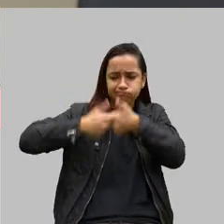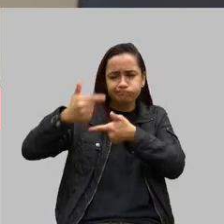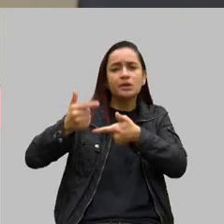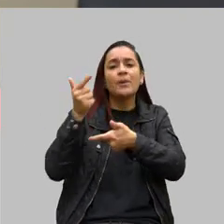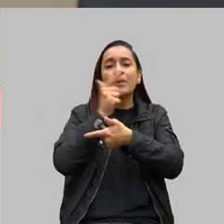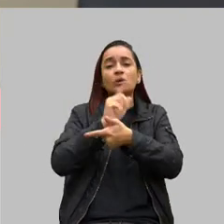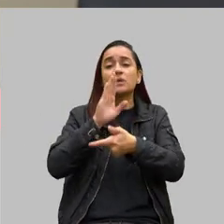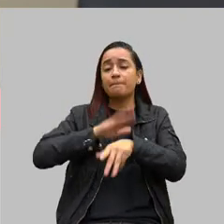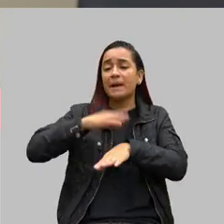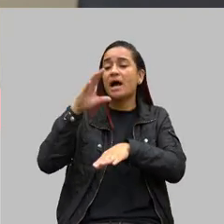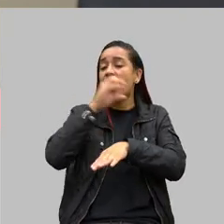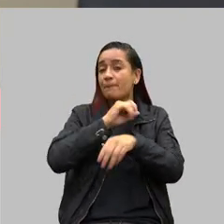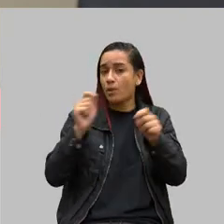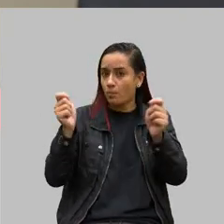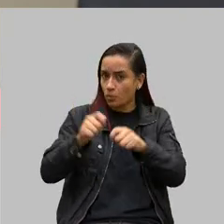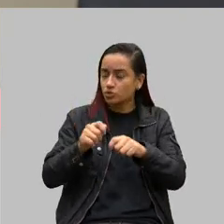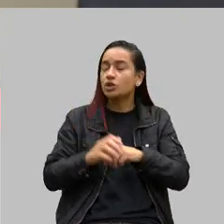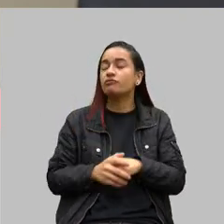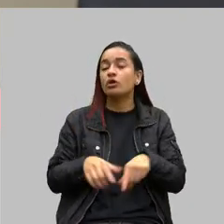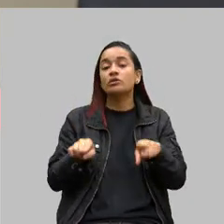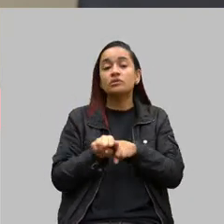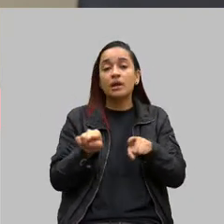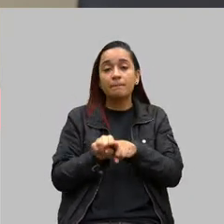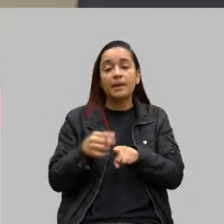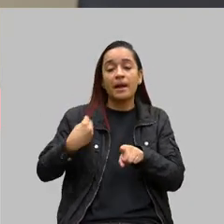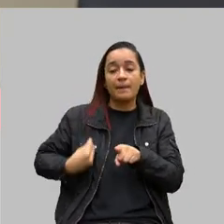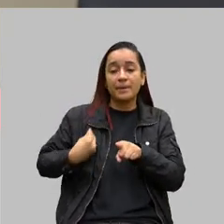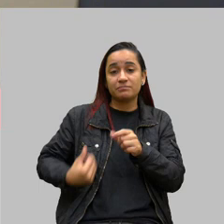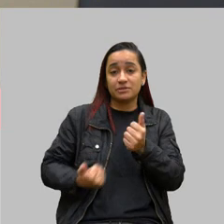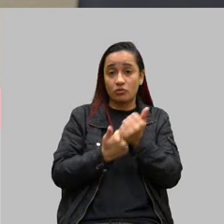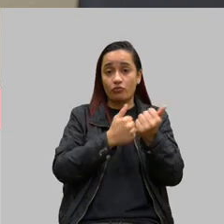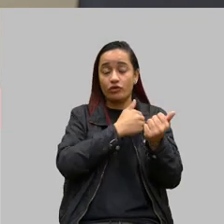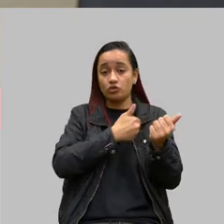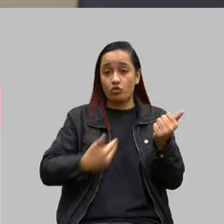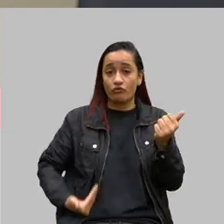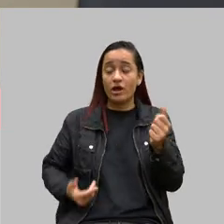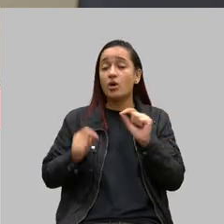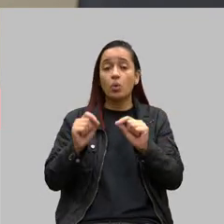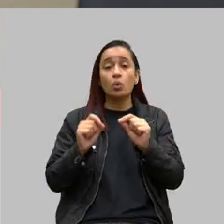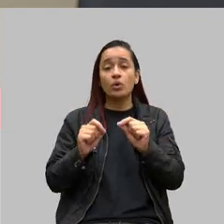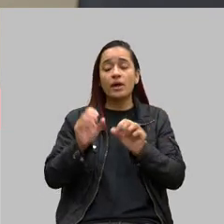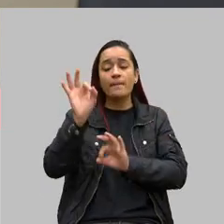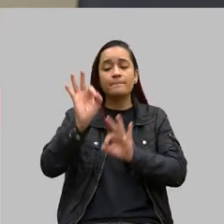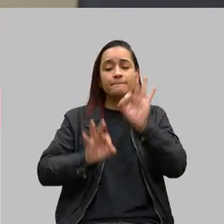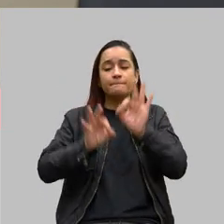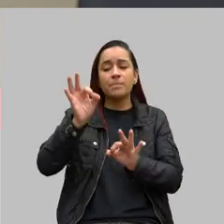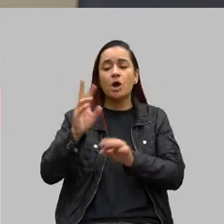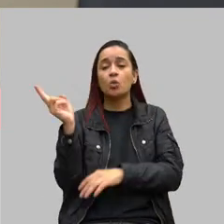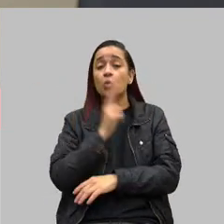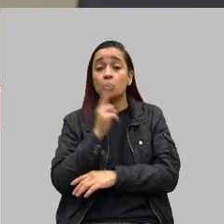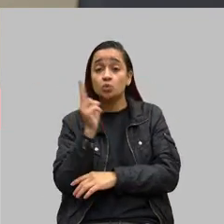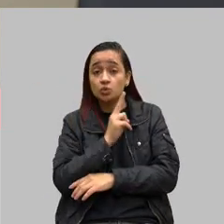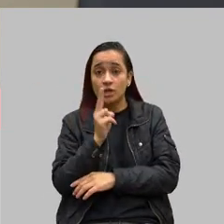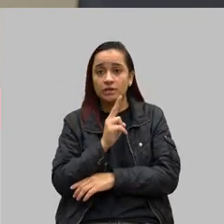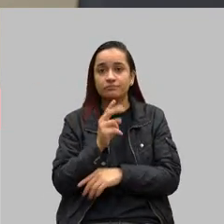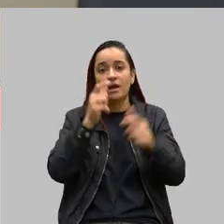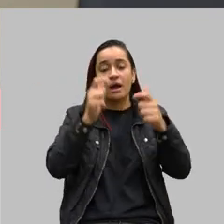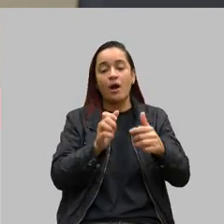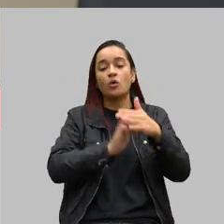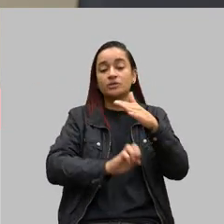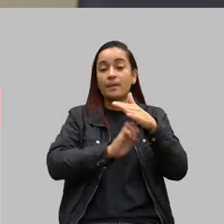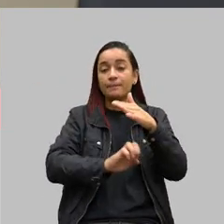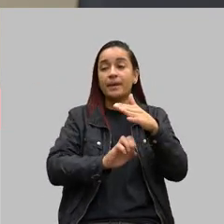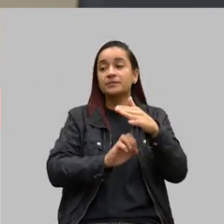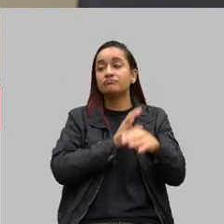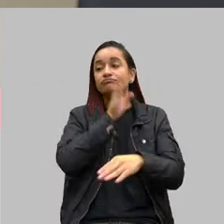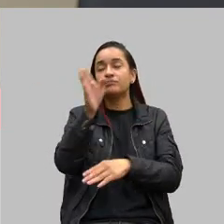traçado inclusive né com a participação do governador doador um plano emergencial que a empresa né ela deu cabo Aí ao longo dos meses né de